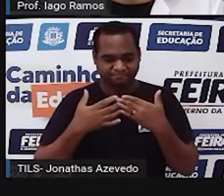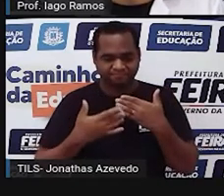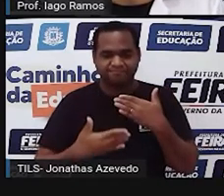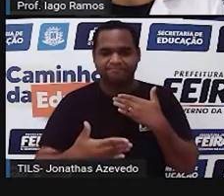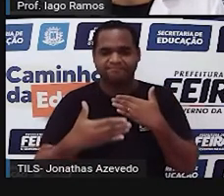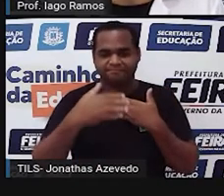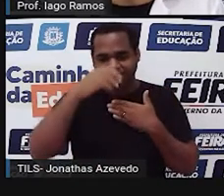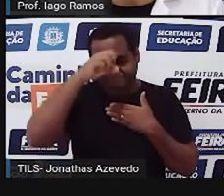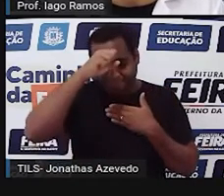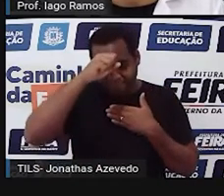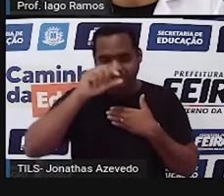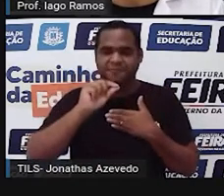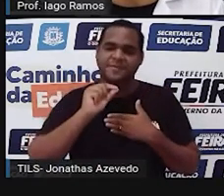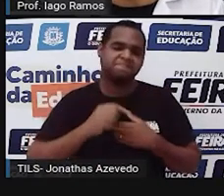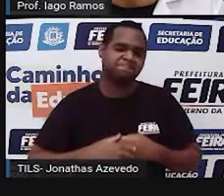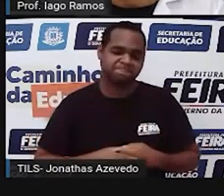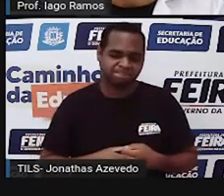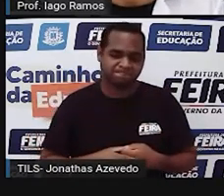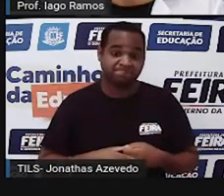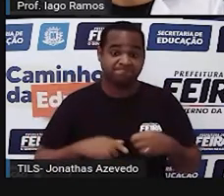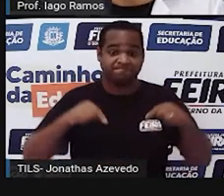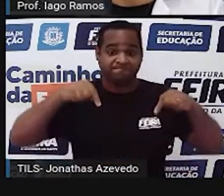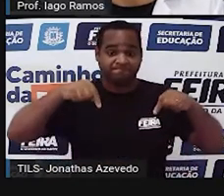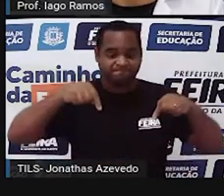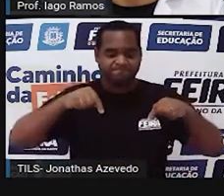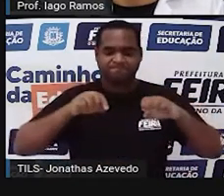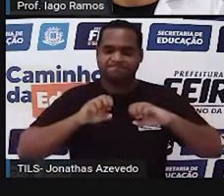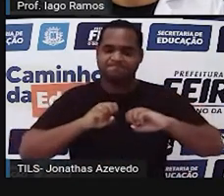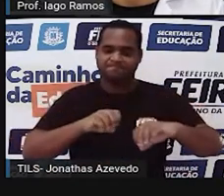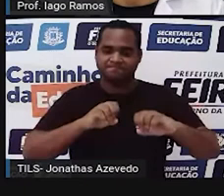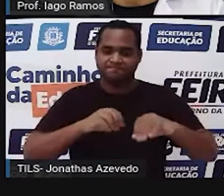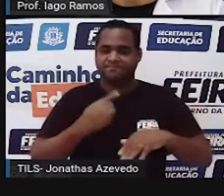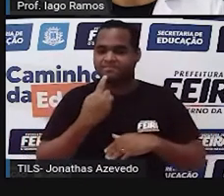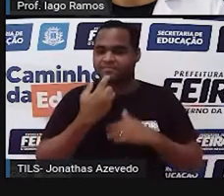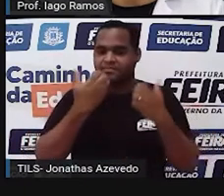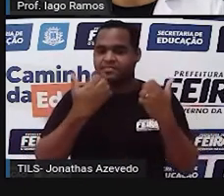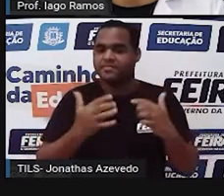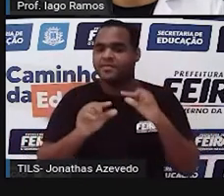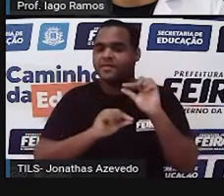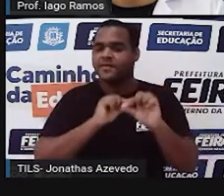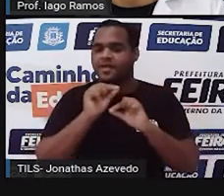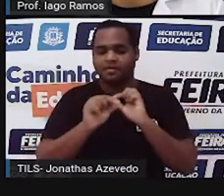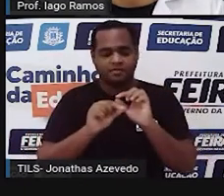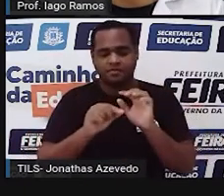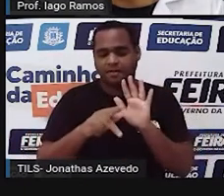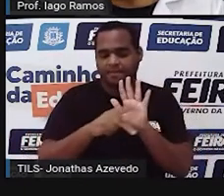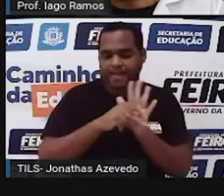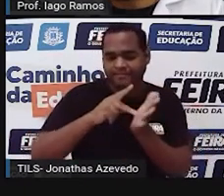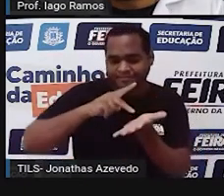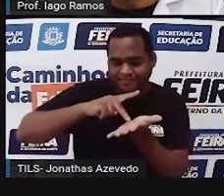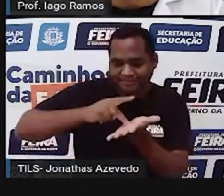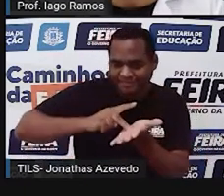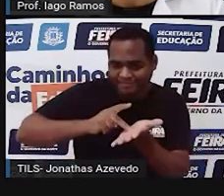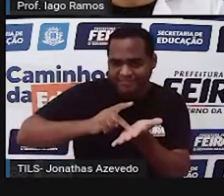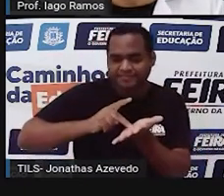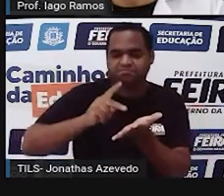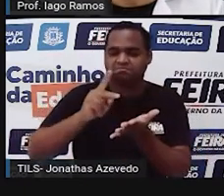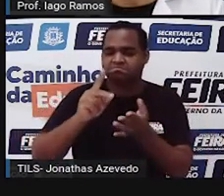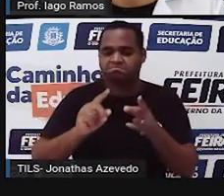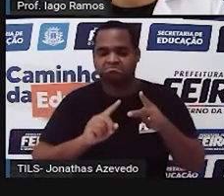aprender nessa aula saula a gente vai falar sobre né uma parte da geometria